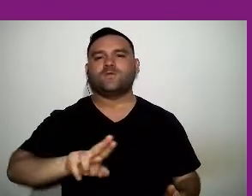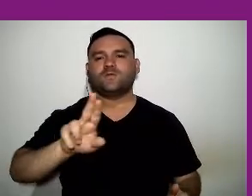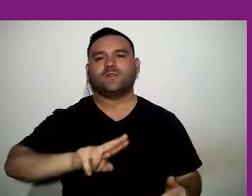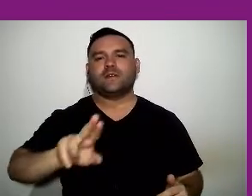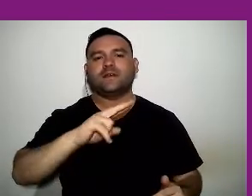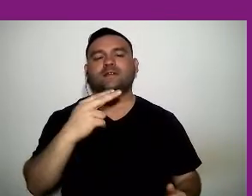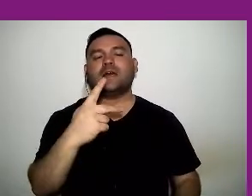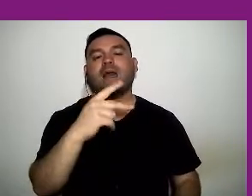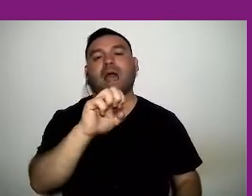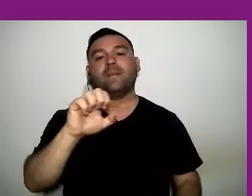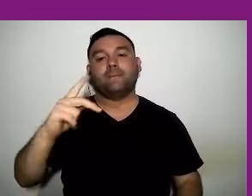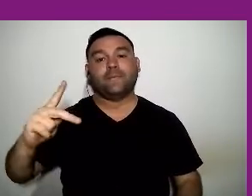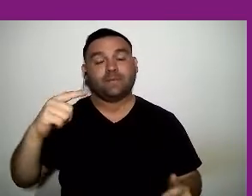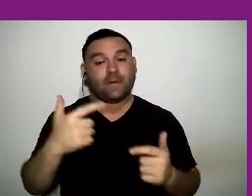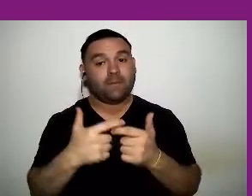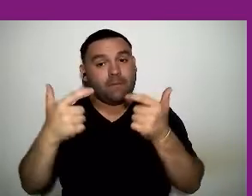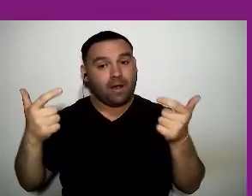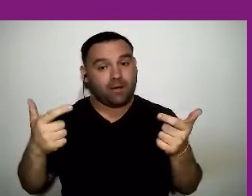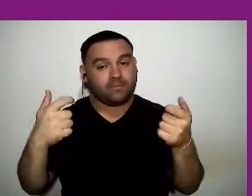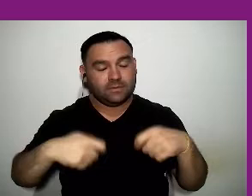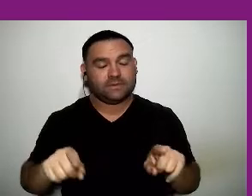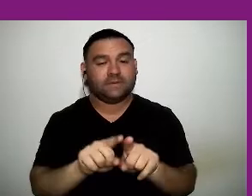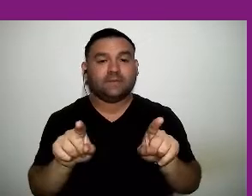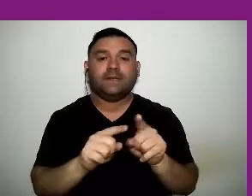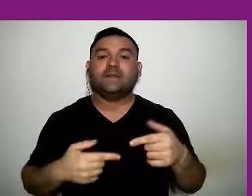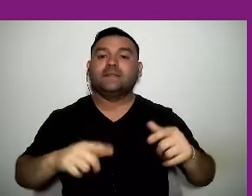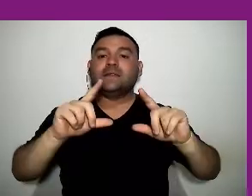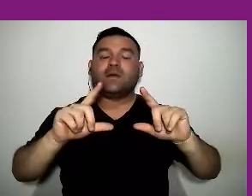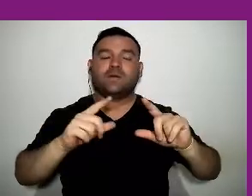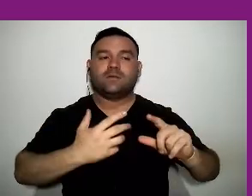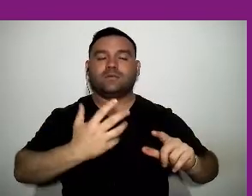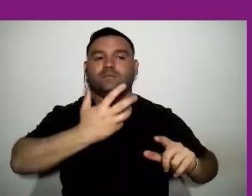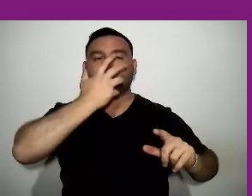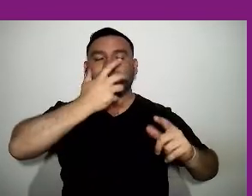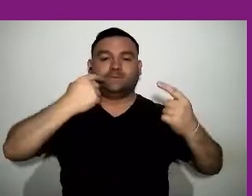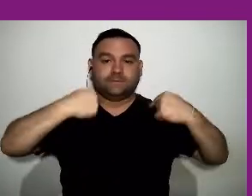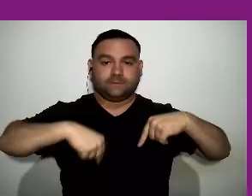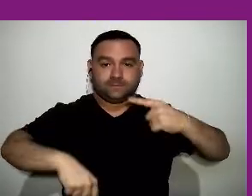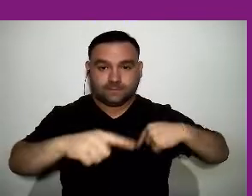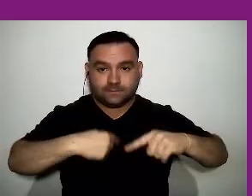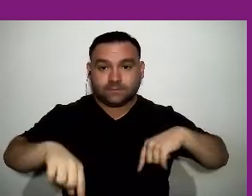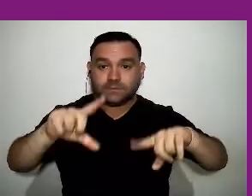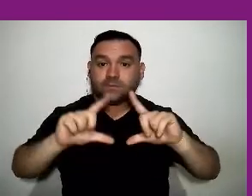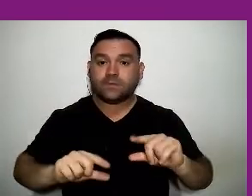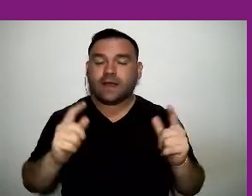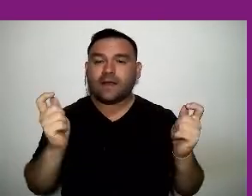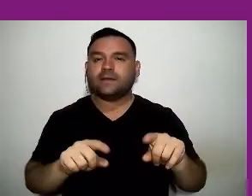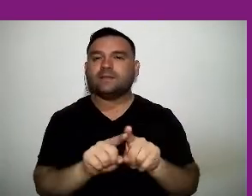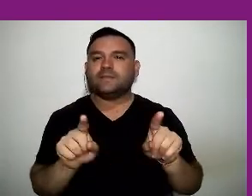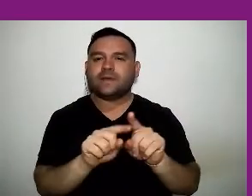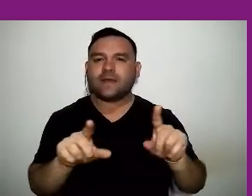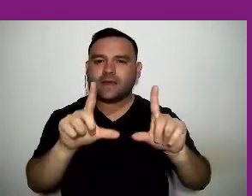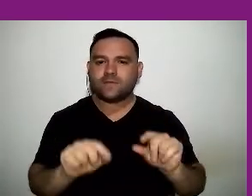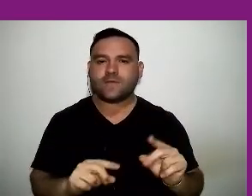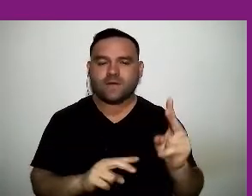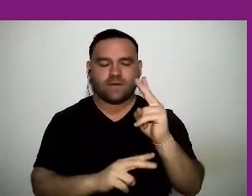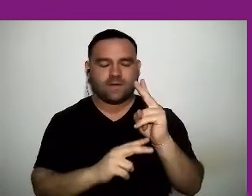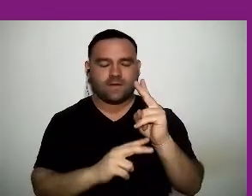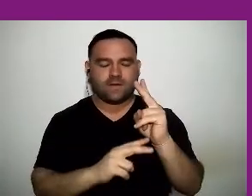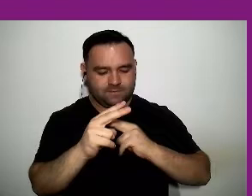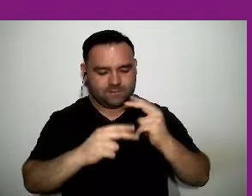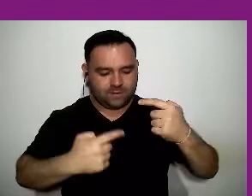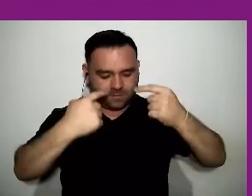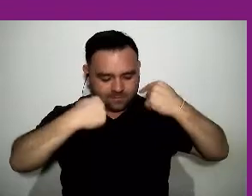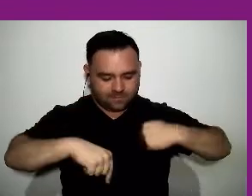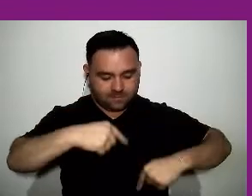uma PIP maior. Nesse caso, a redução da ventilação-perfusão, ela se daria não só para a redução da ventilação,